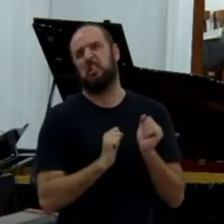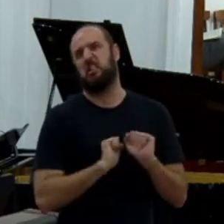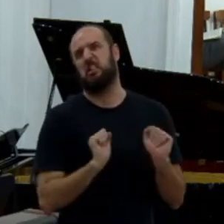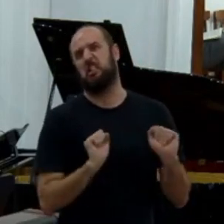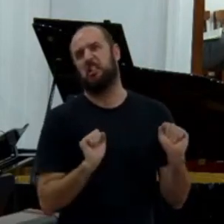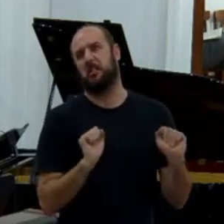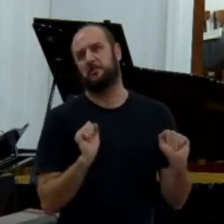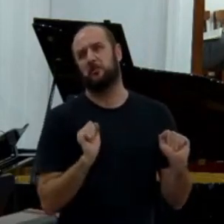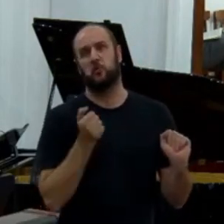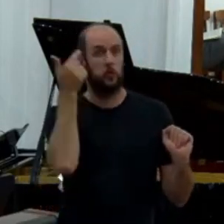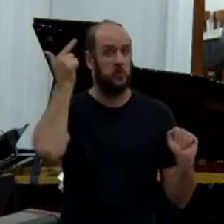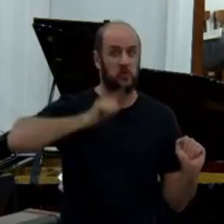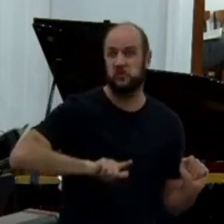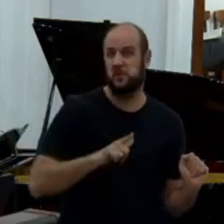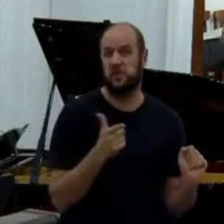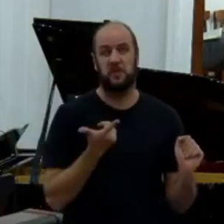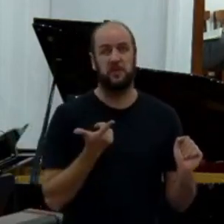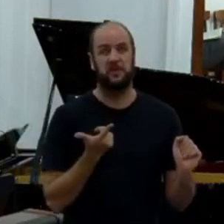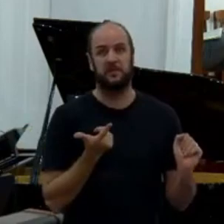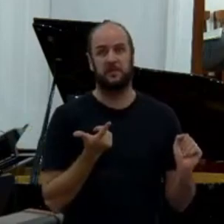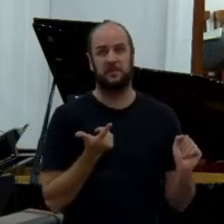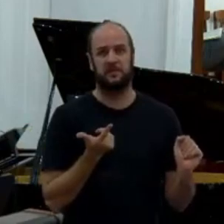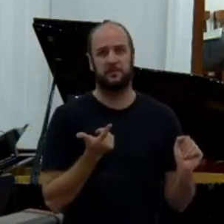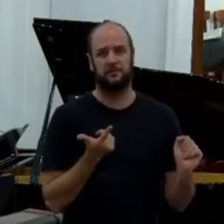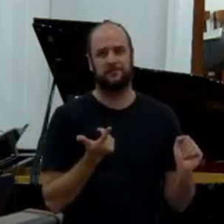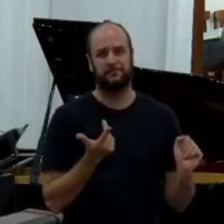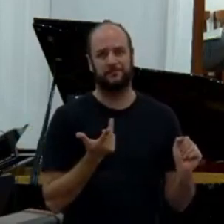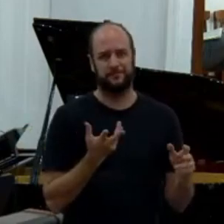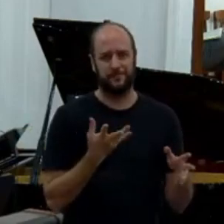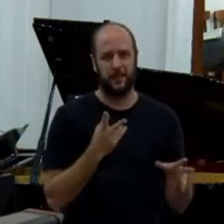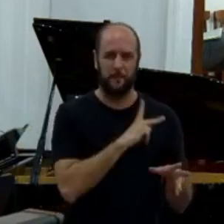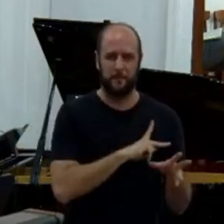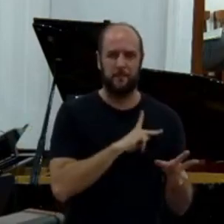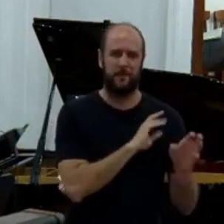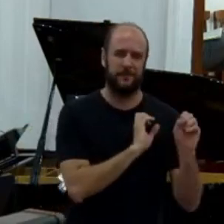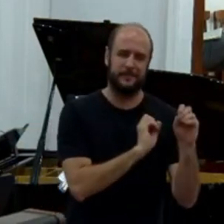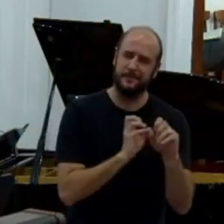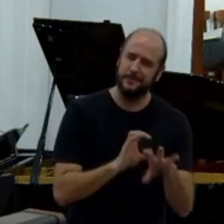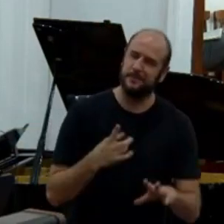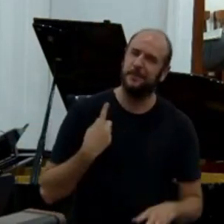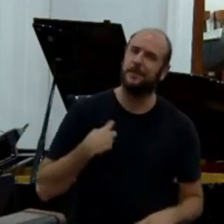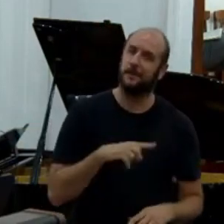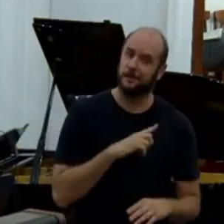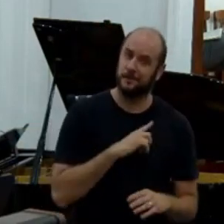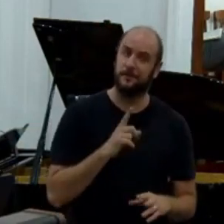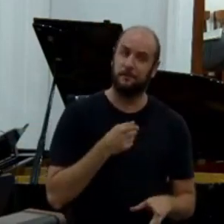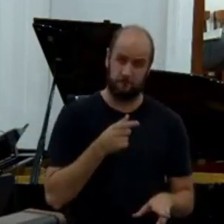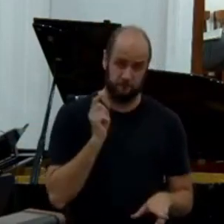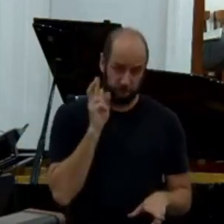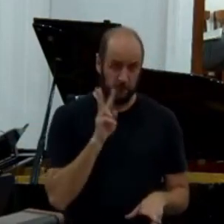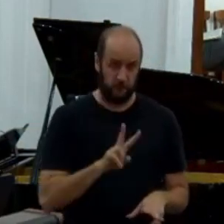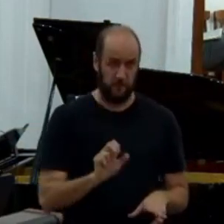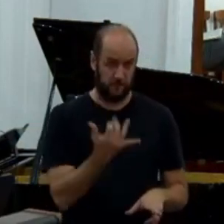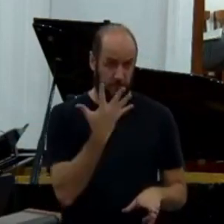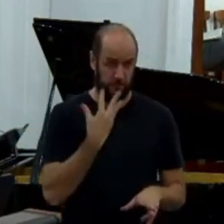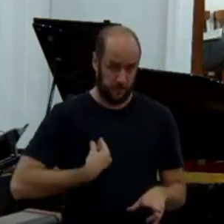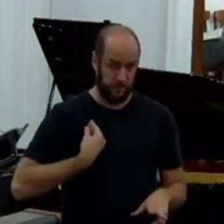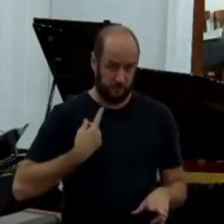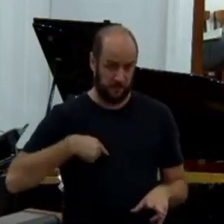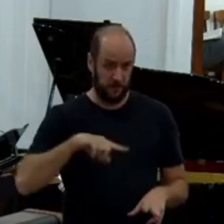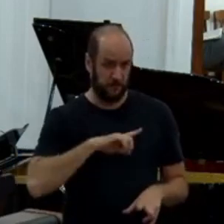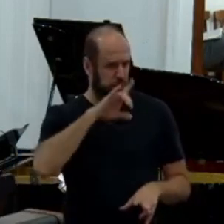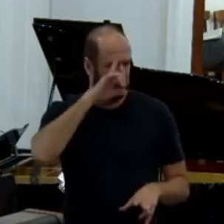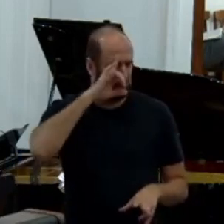e não obtive. O que aprendemos com o apóstolo Paulo, então, é que quando isto acontece em nossas